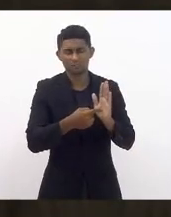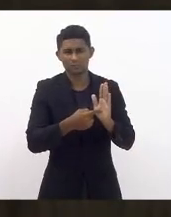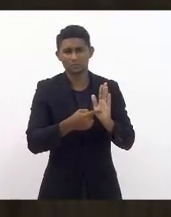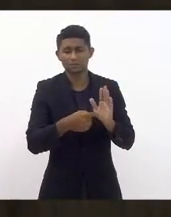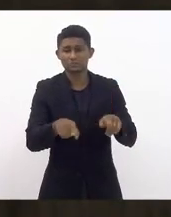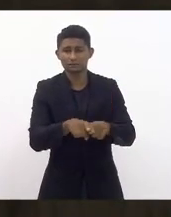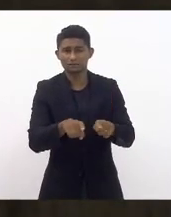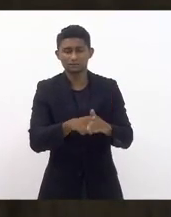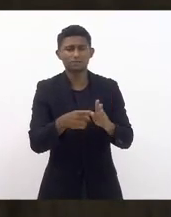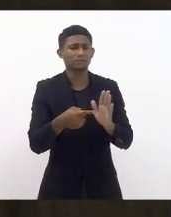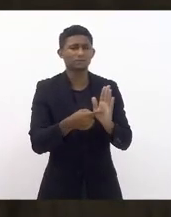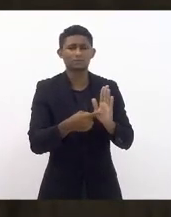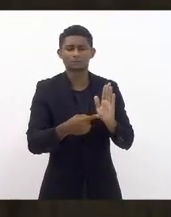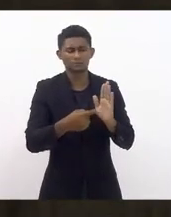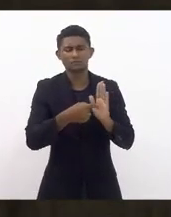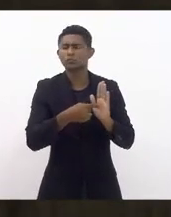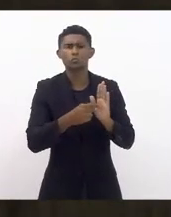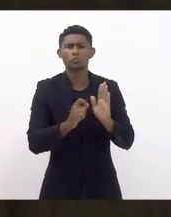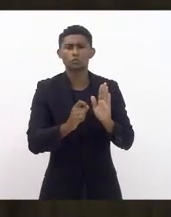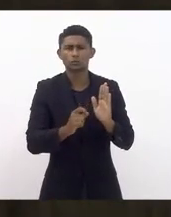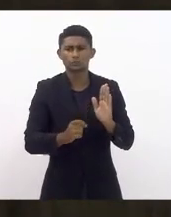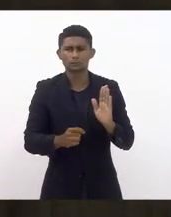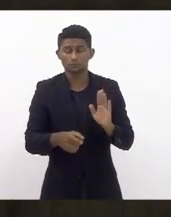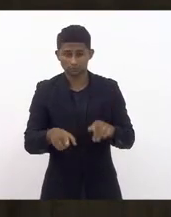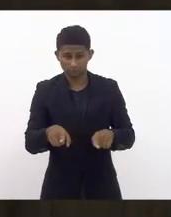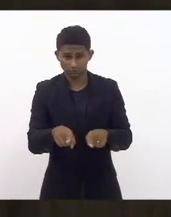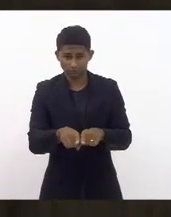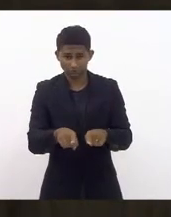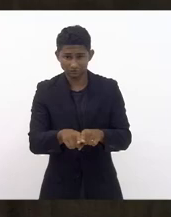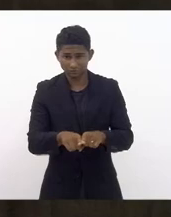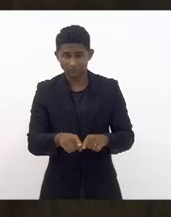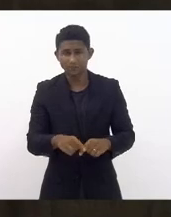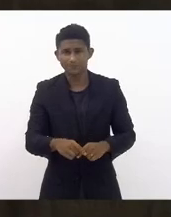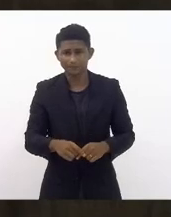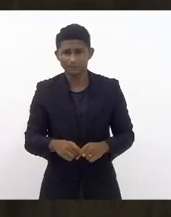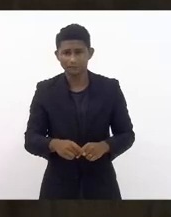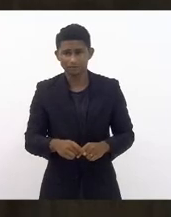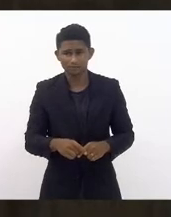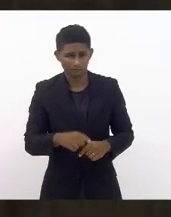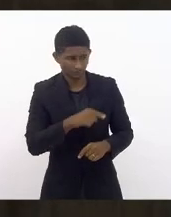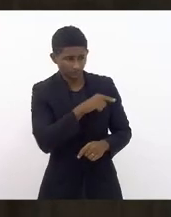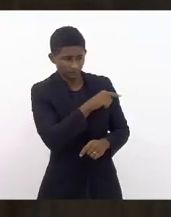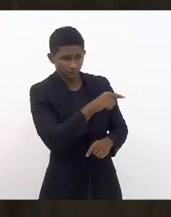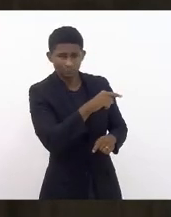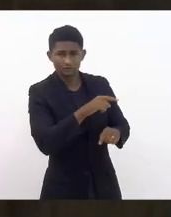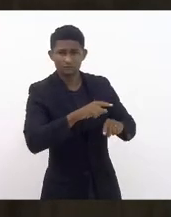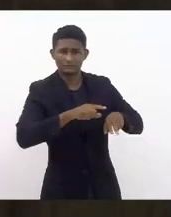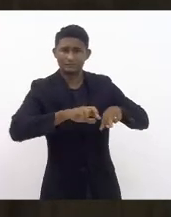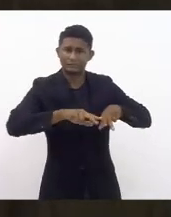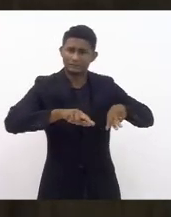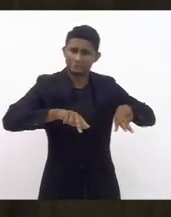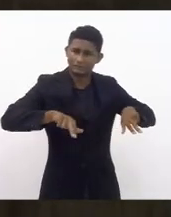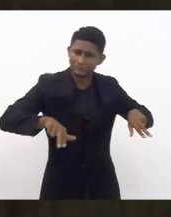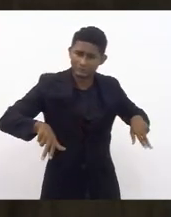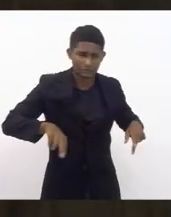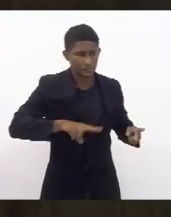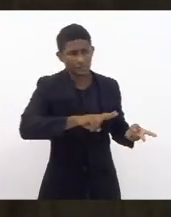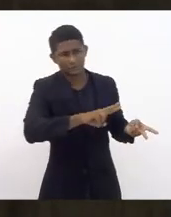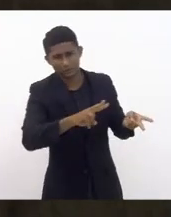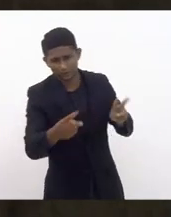o seguinte, como consequente, transferência de todas as suas competências,